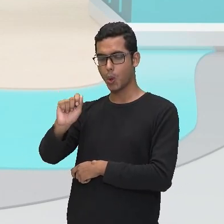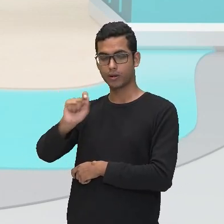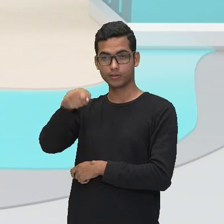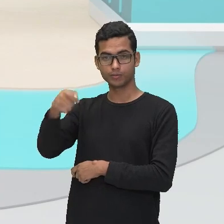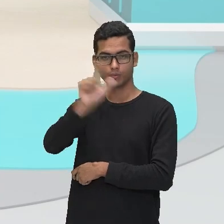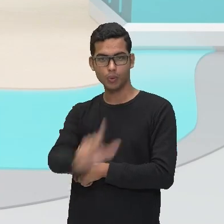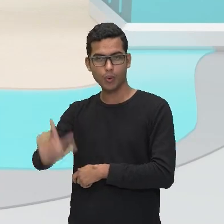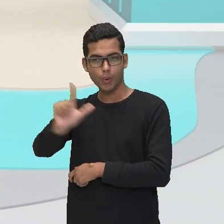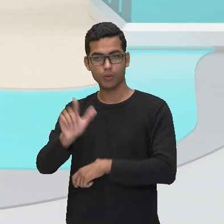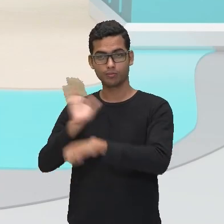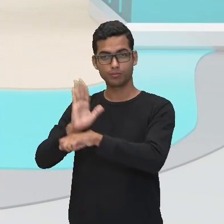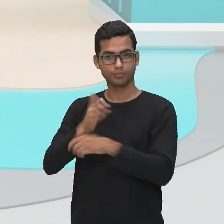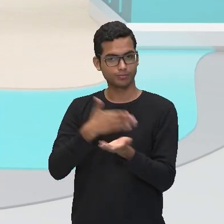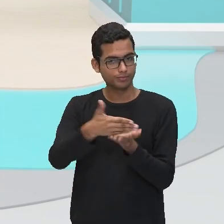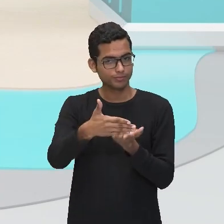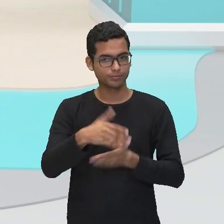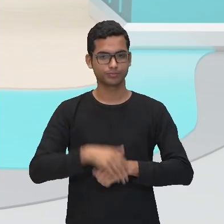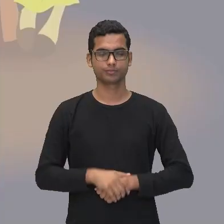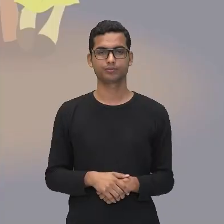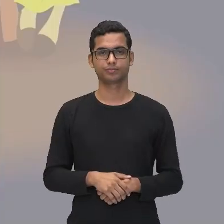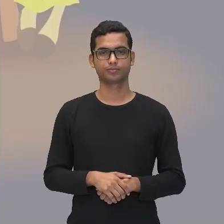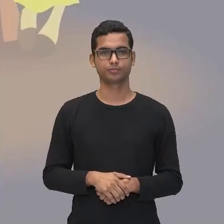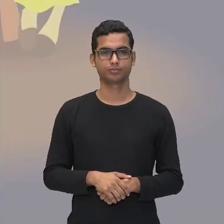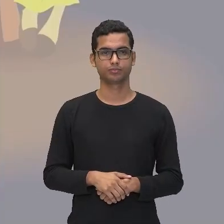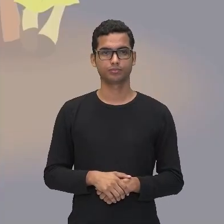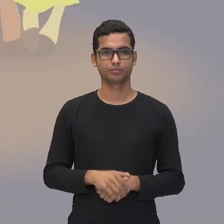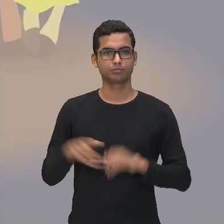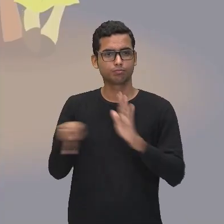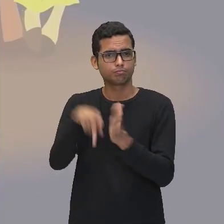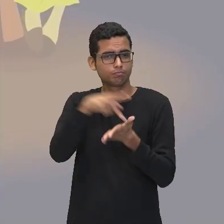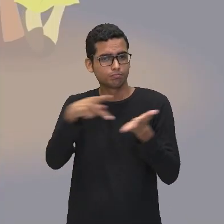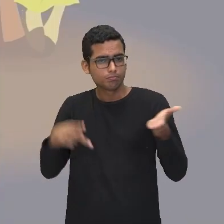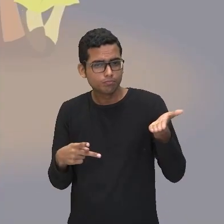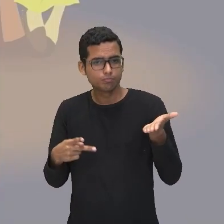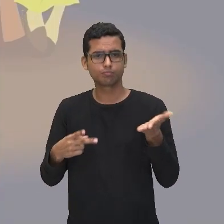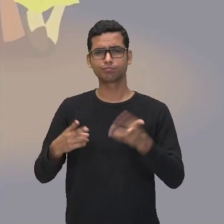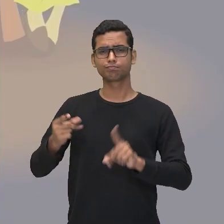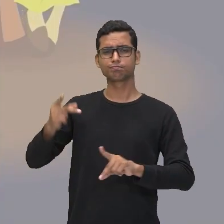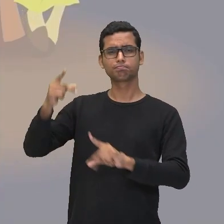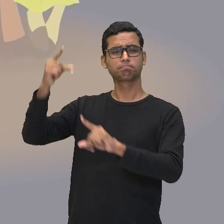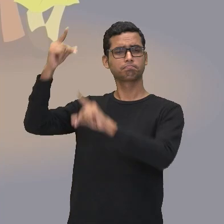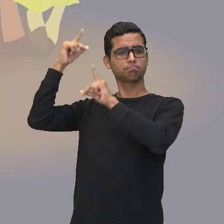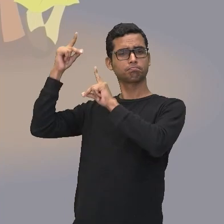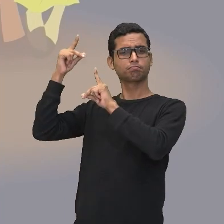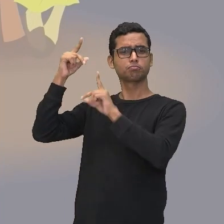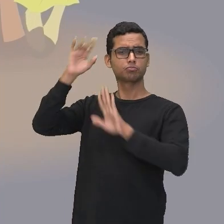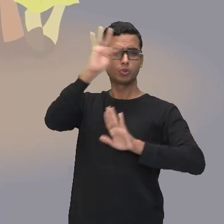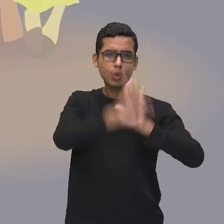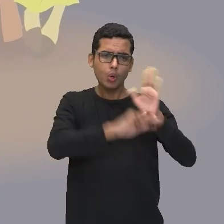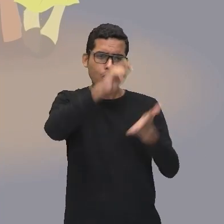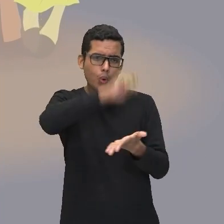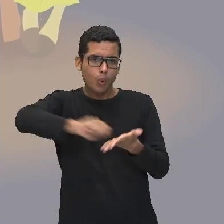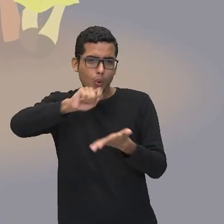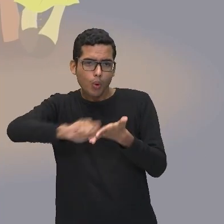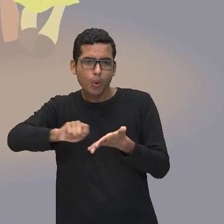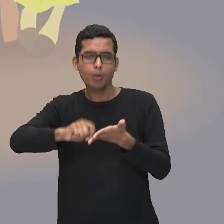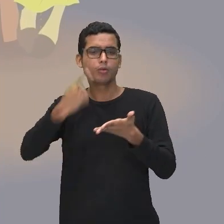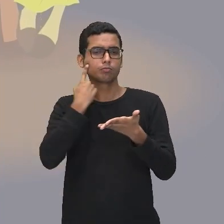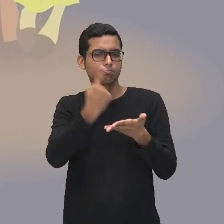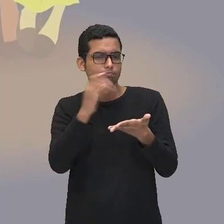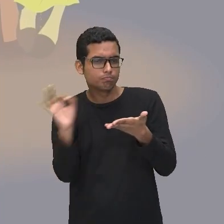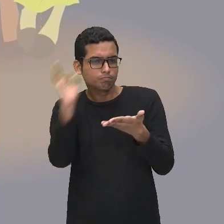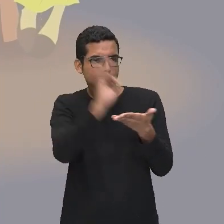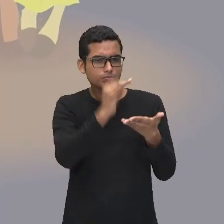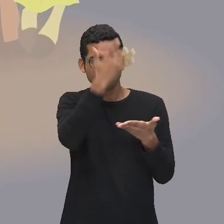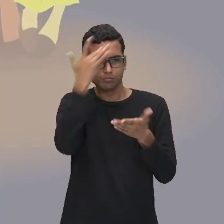vídeo, preste muita atenção a ele. Os poemas, em tempos antigos, eram textos escritos para serem acompanhados